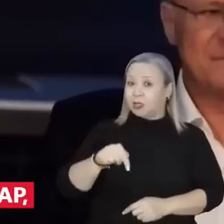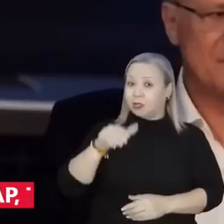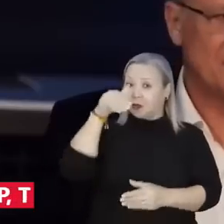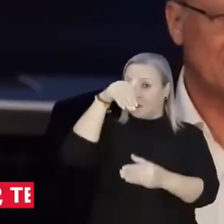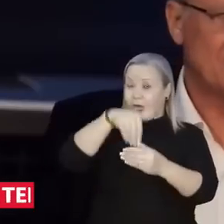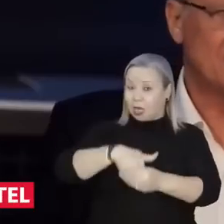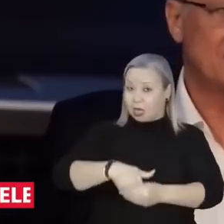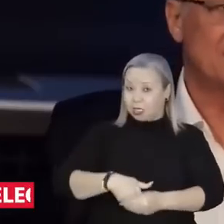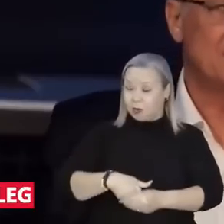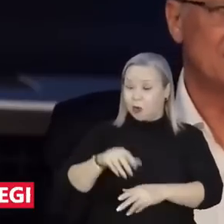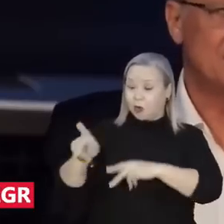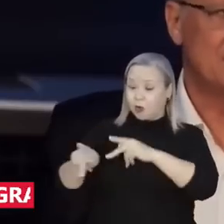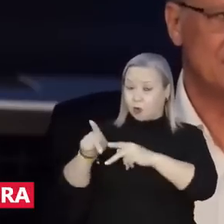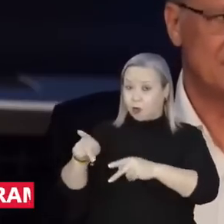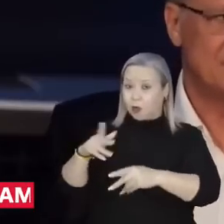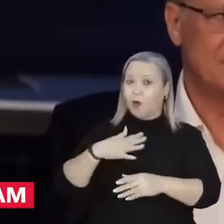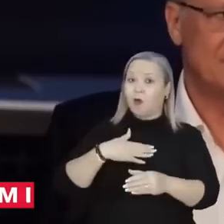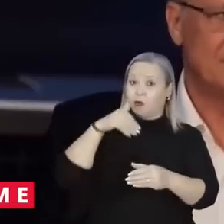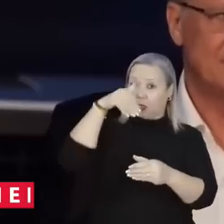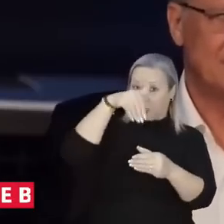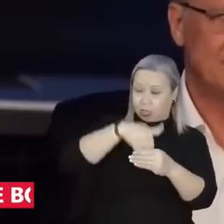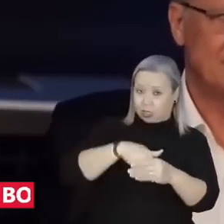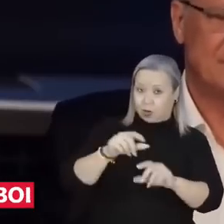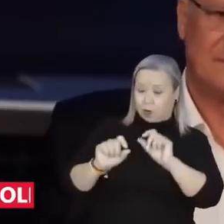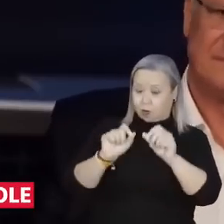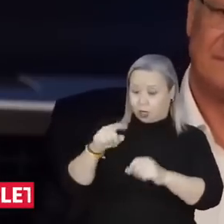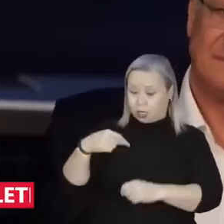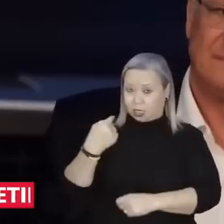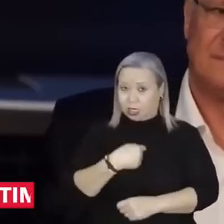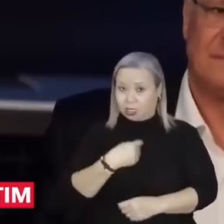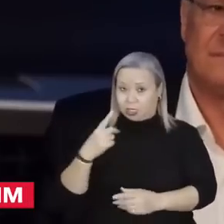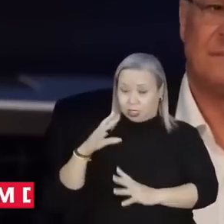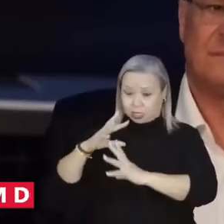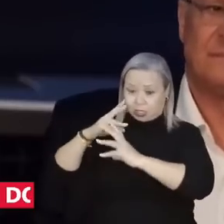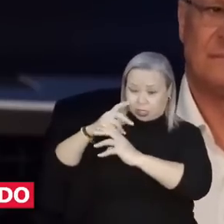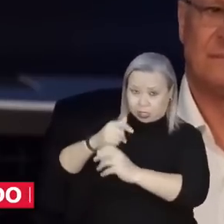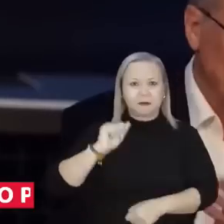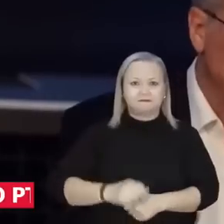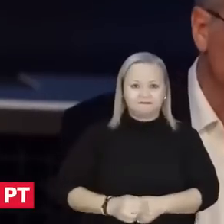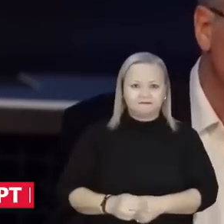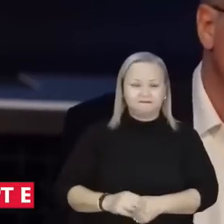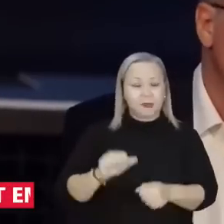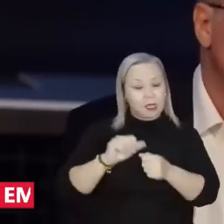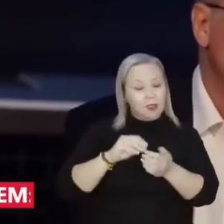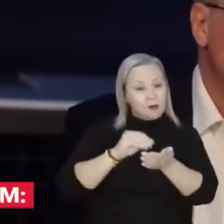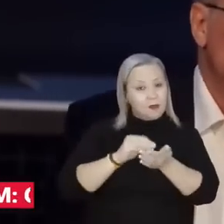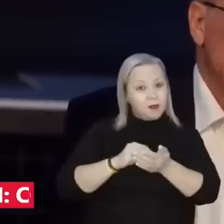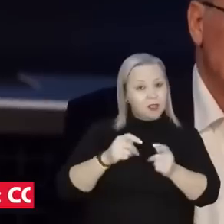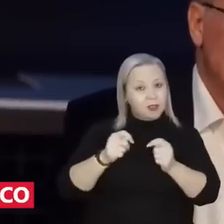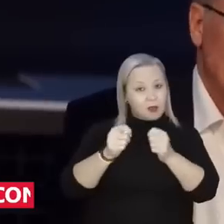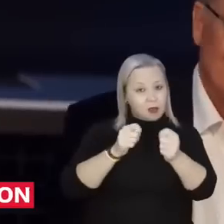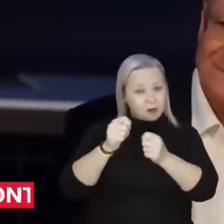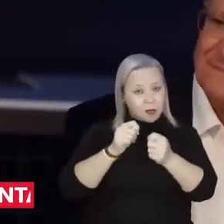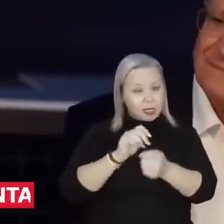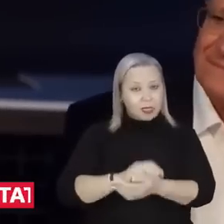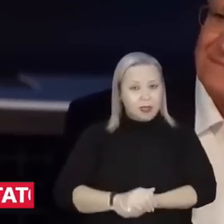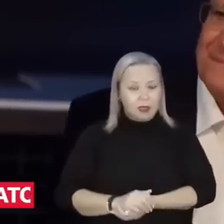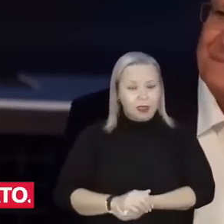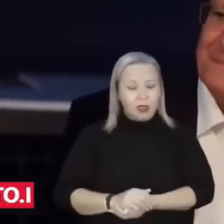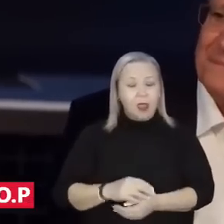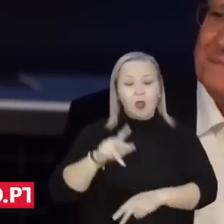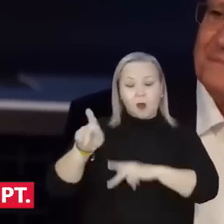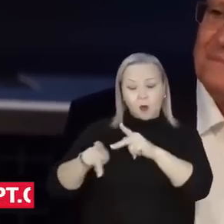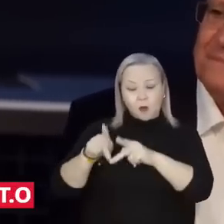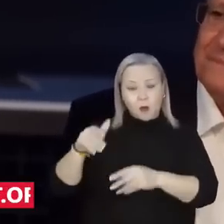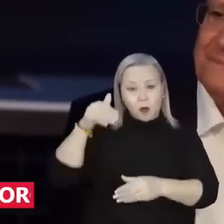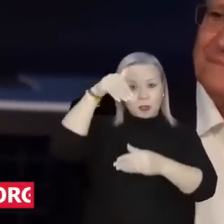nos elegeu para que a gente recupere a dignidade desse povo. O povo nos elegeu porque